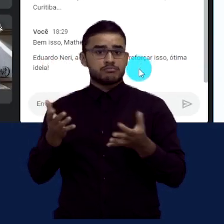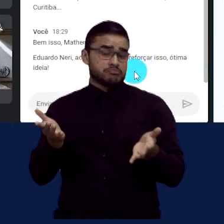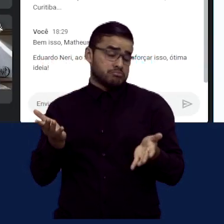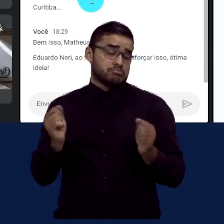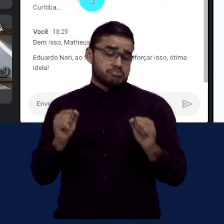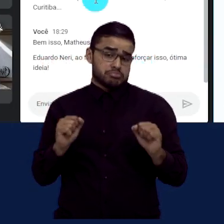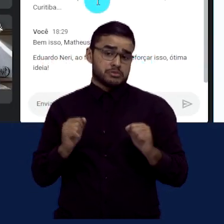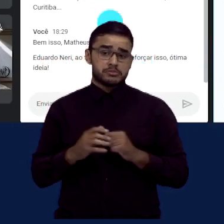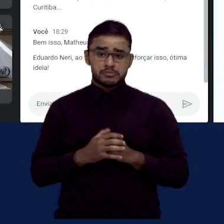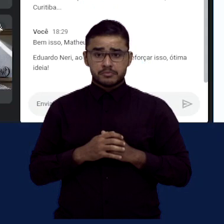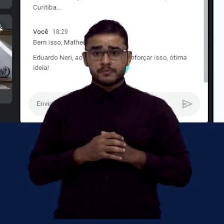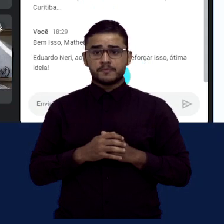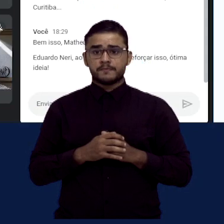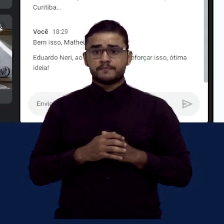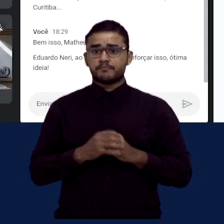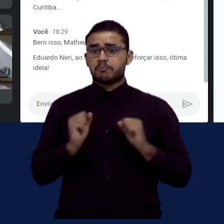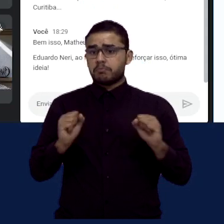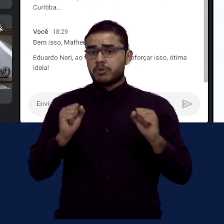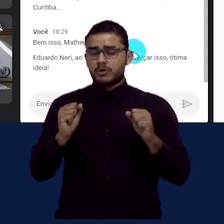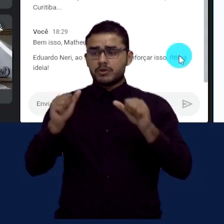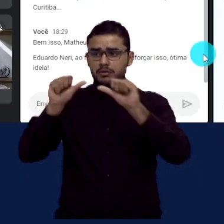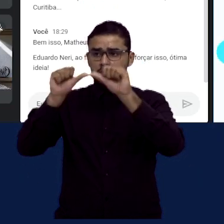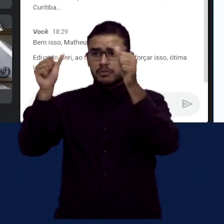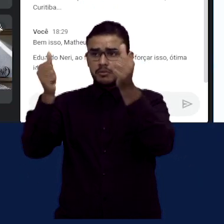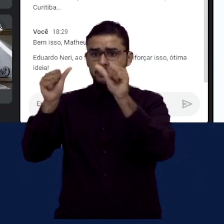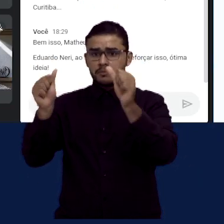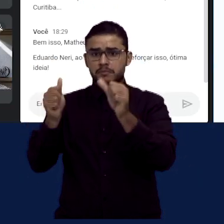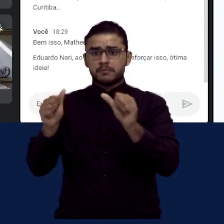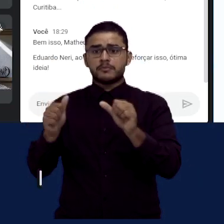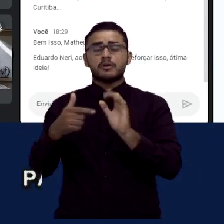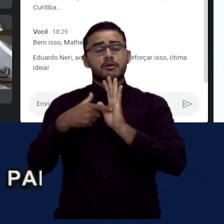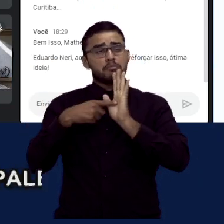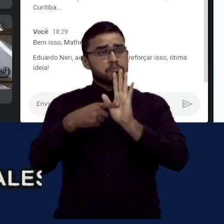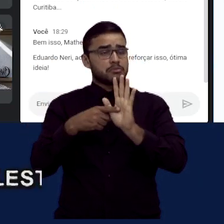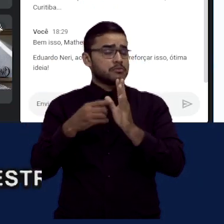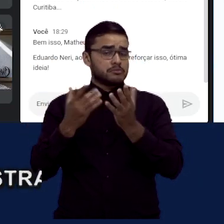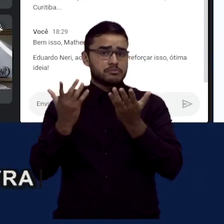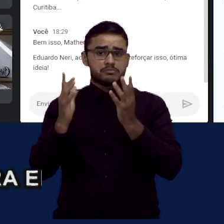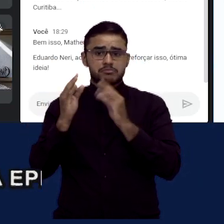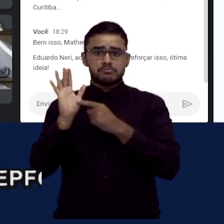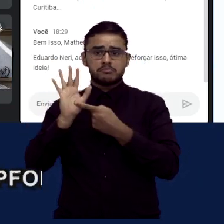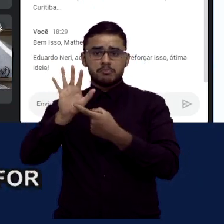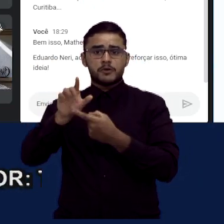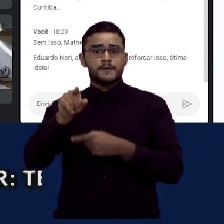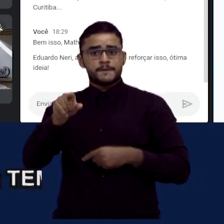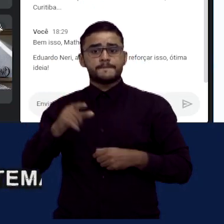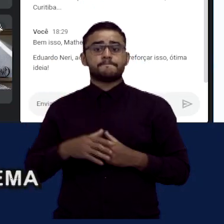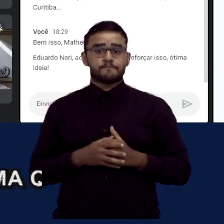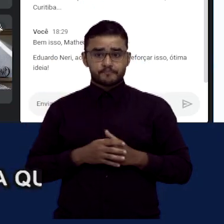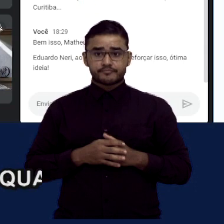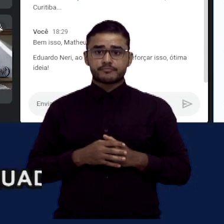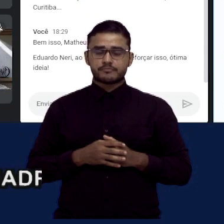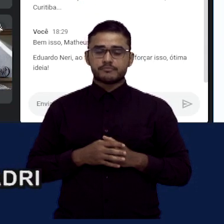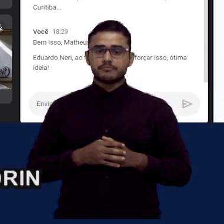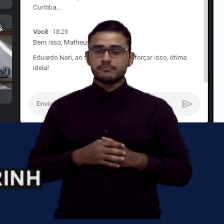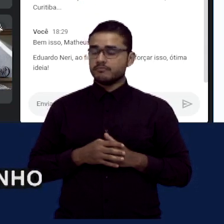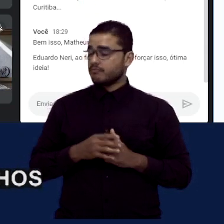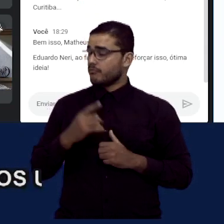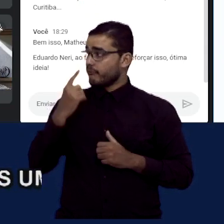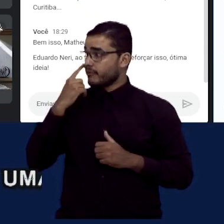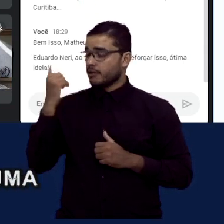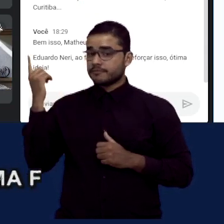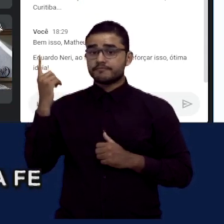uma série, podem ser esculturas. Inclusive tem uma parte muito interessante de um estudo que eu não lembro quem